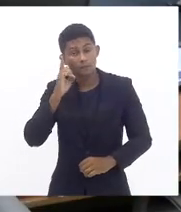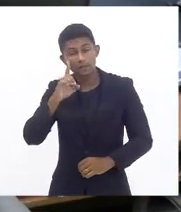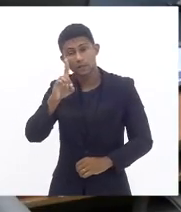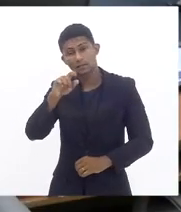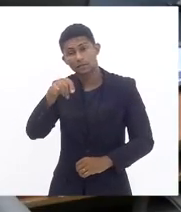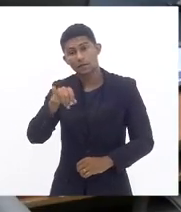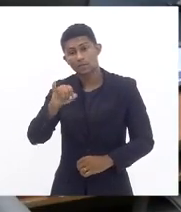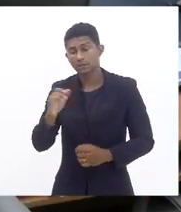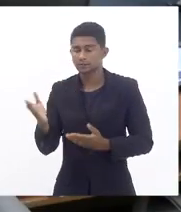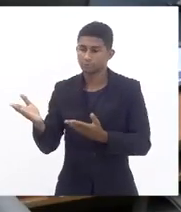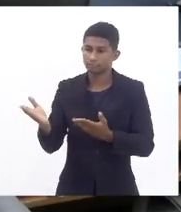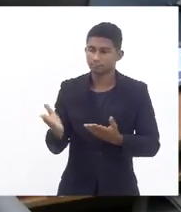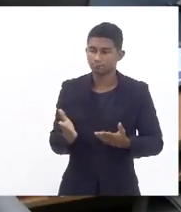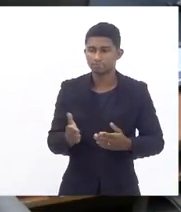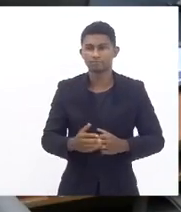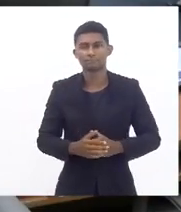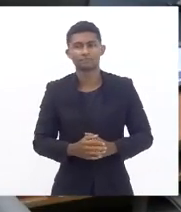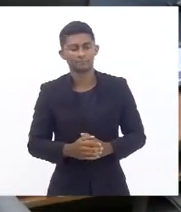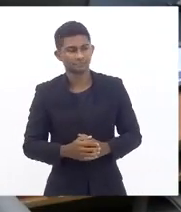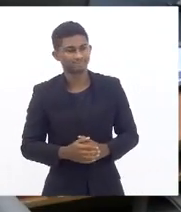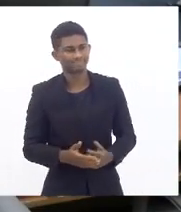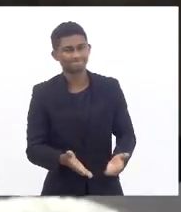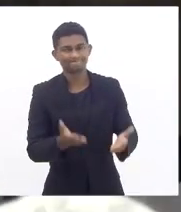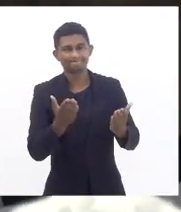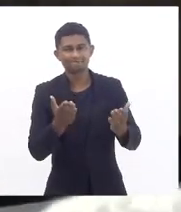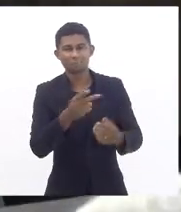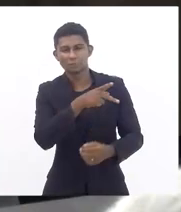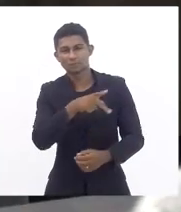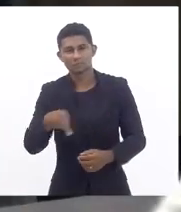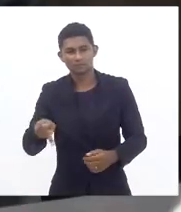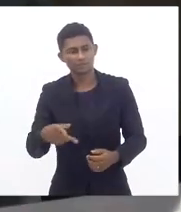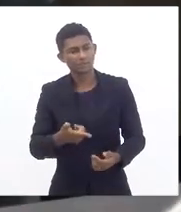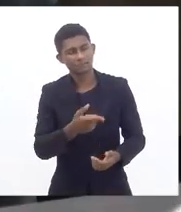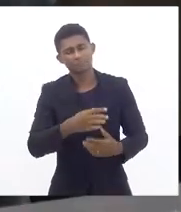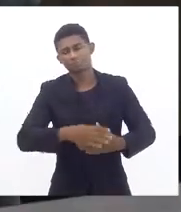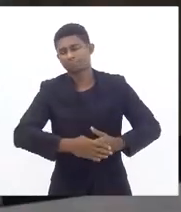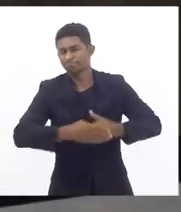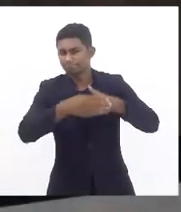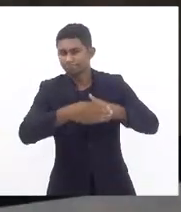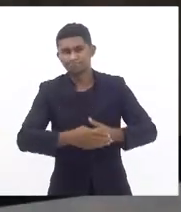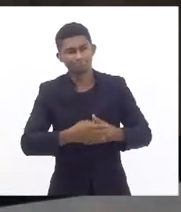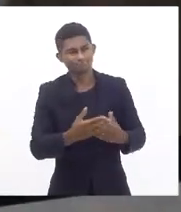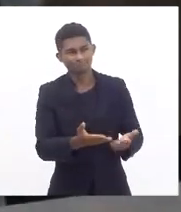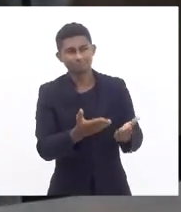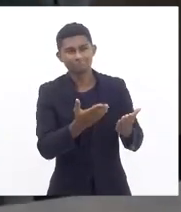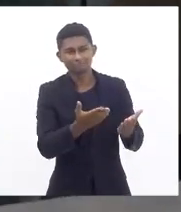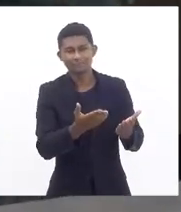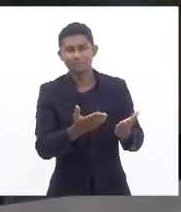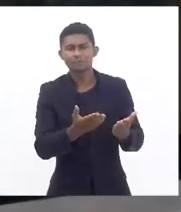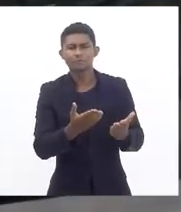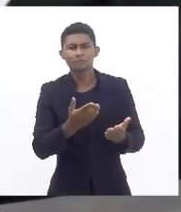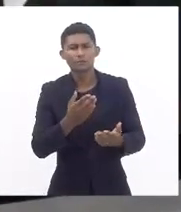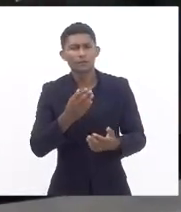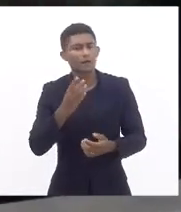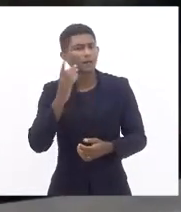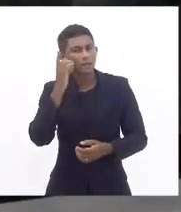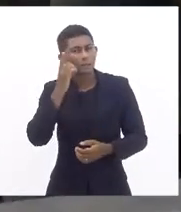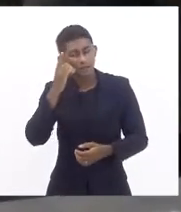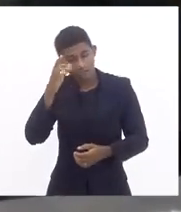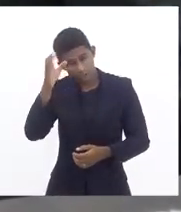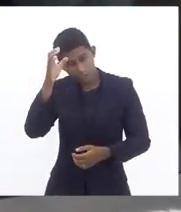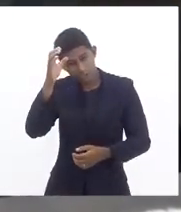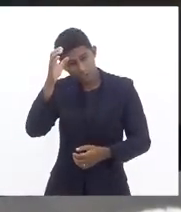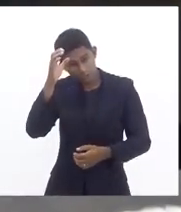Senhor presidente, saúdo Vossa Excelência Jair Bittencourt e deputada Tia Ju, que nessa semana representam a